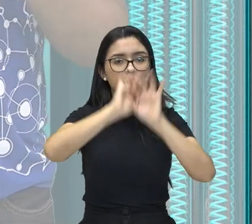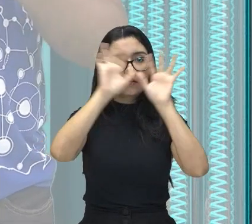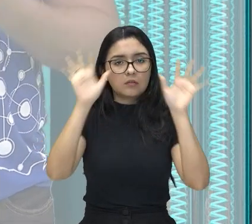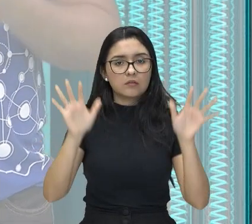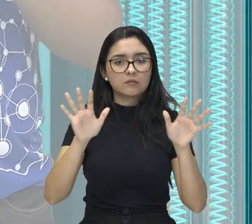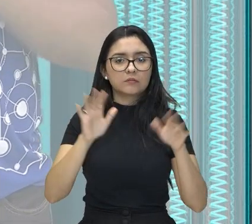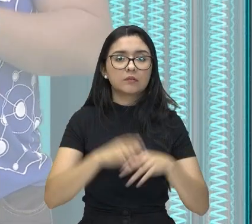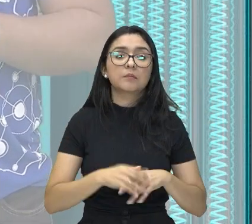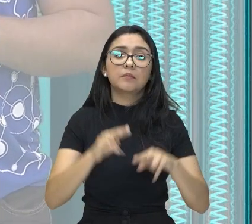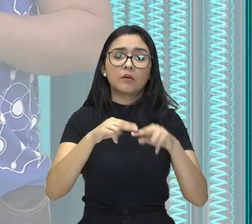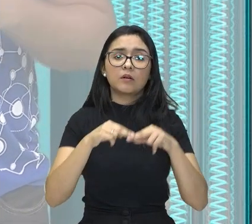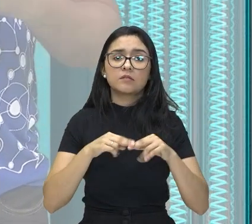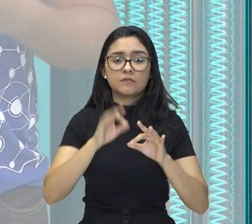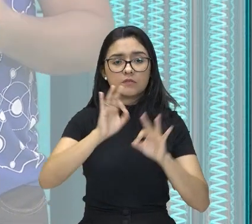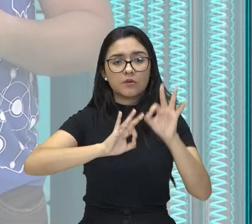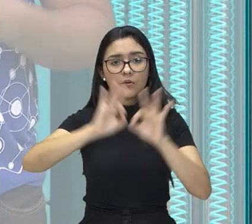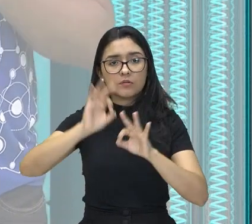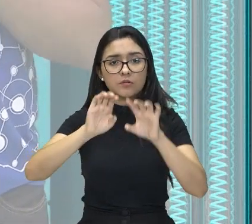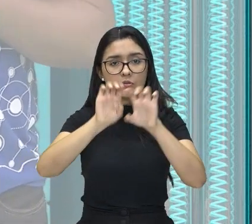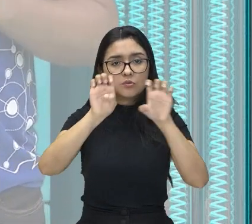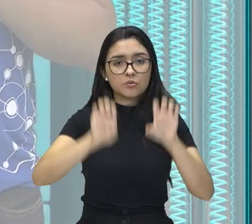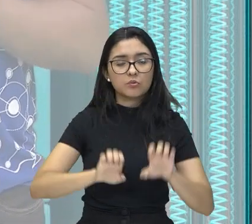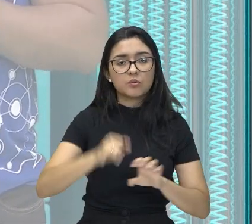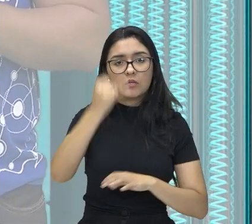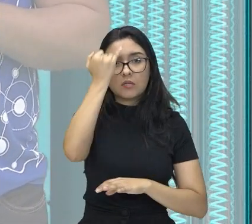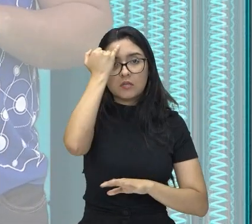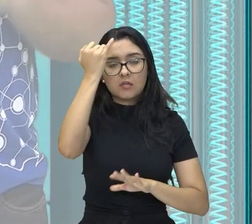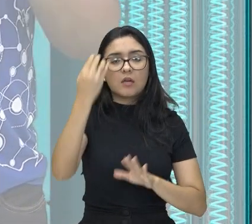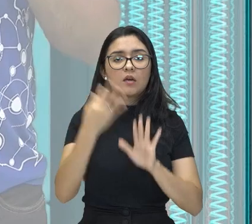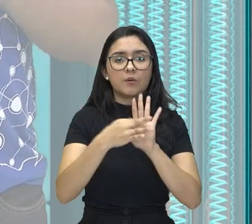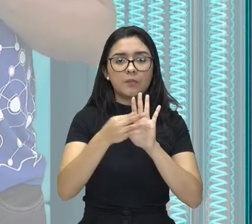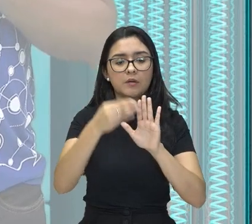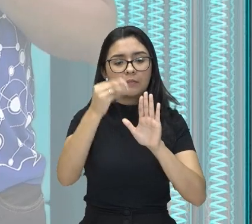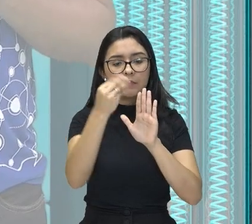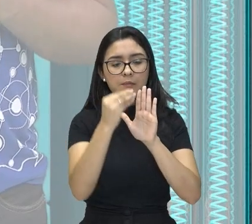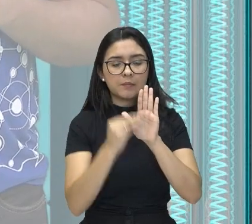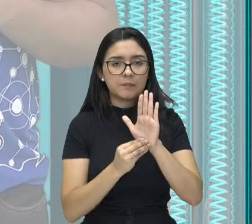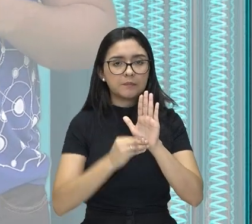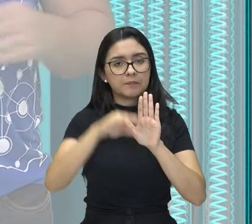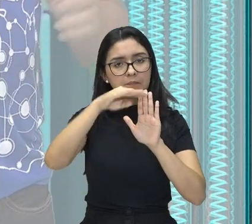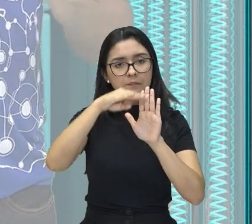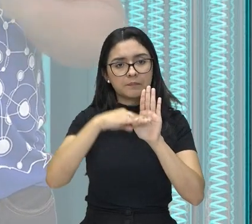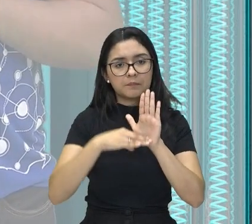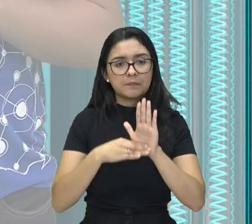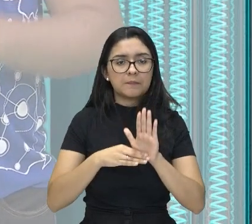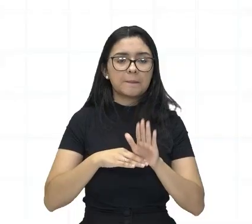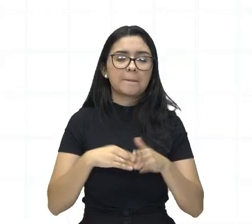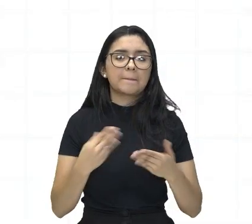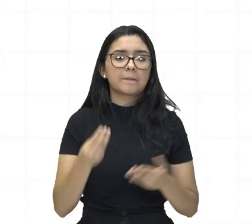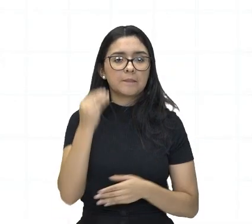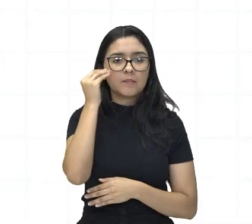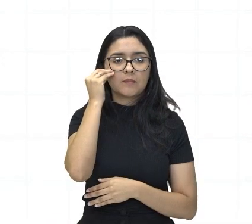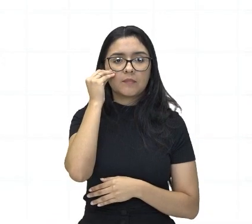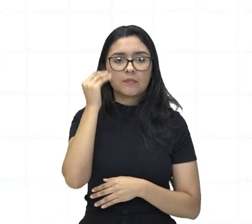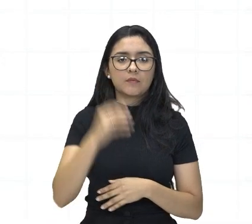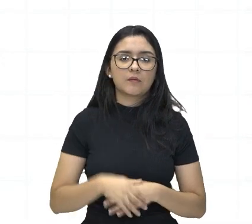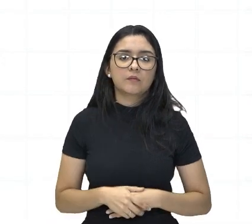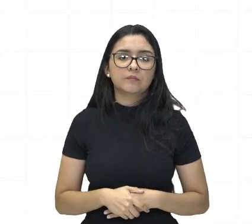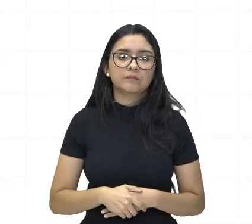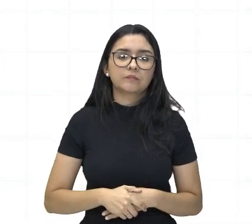Porque você organiza a exposição das suas ideias e dos seus argumentos. Vamos observar o uso, colocando aí para vocês, olha